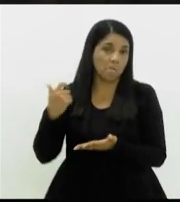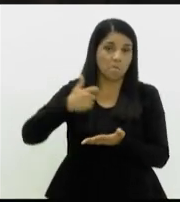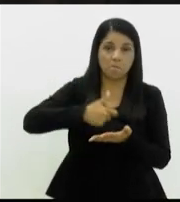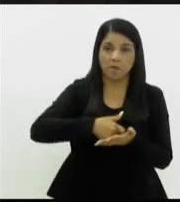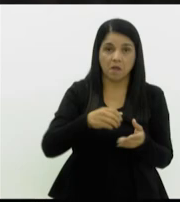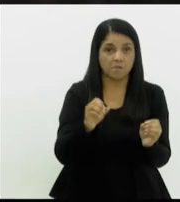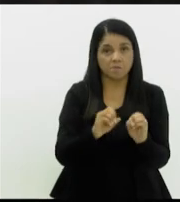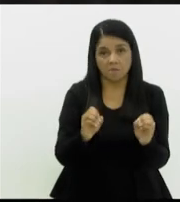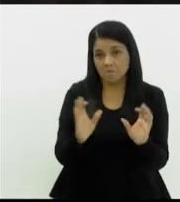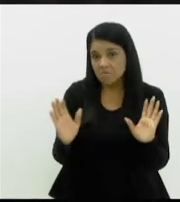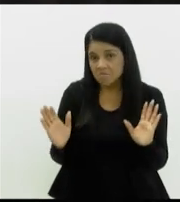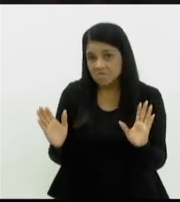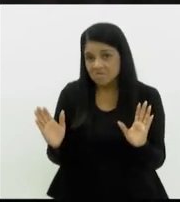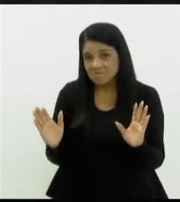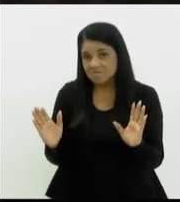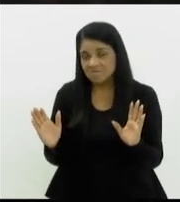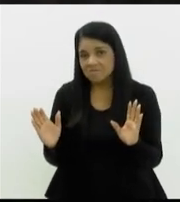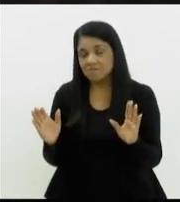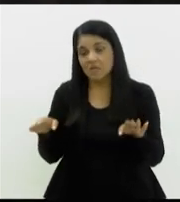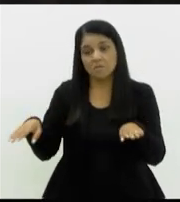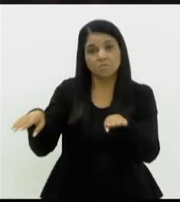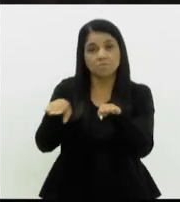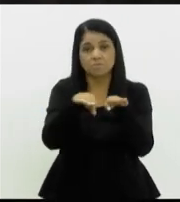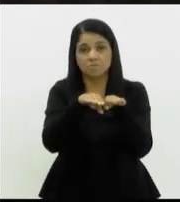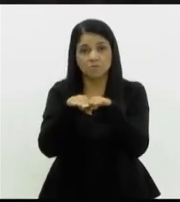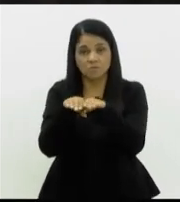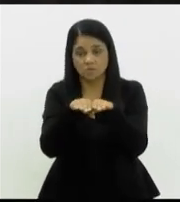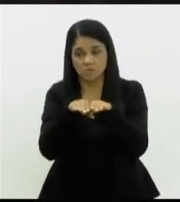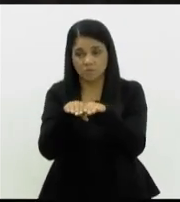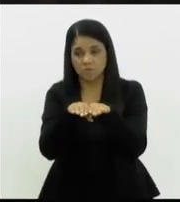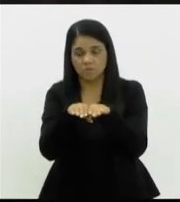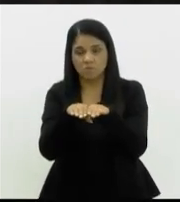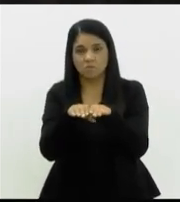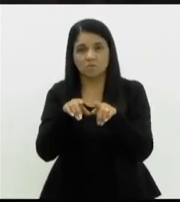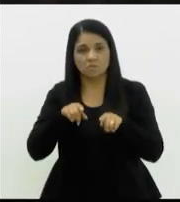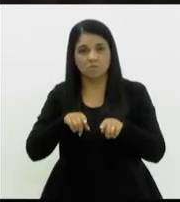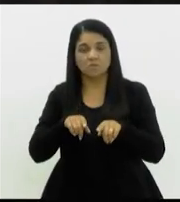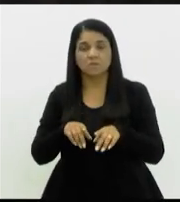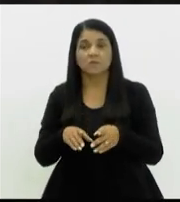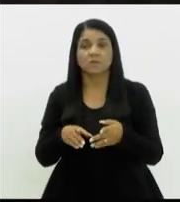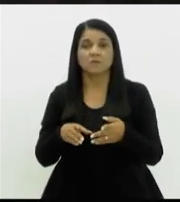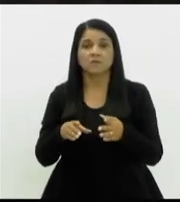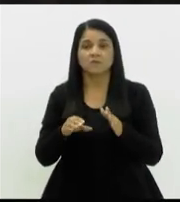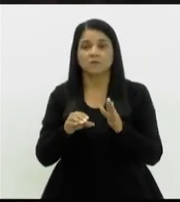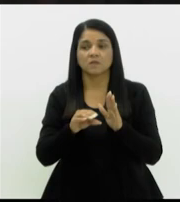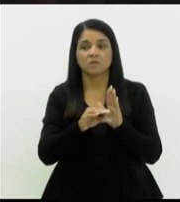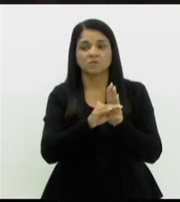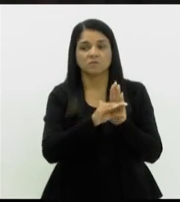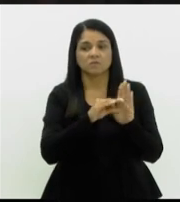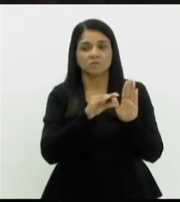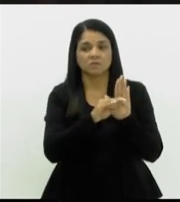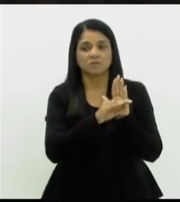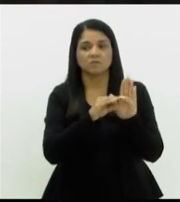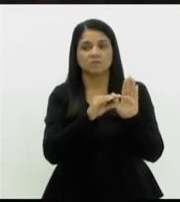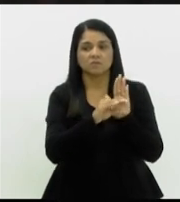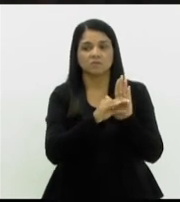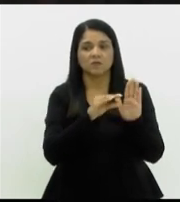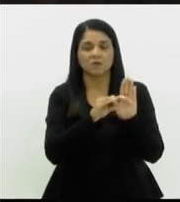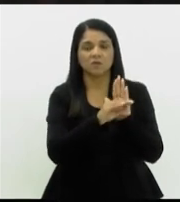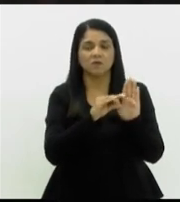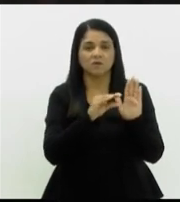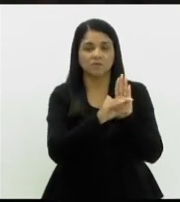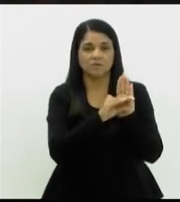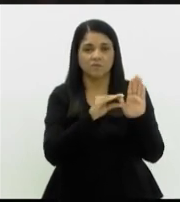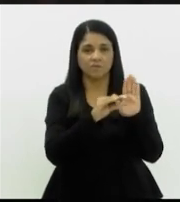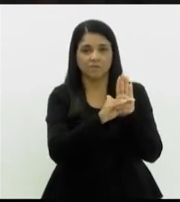nada que pagar para haver paridade. Então, produzimos essa emenda para